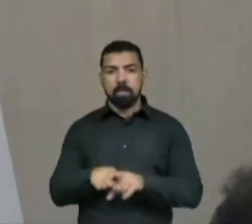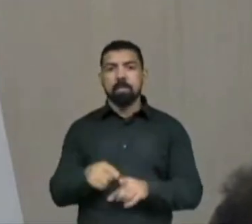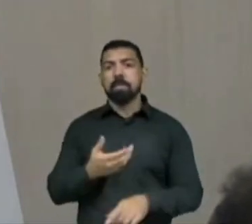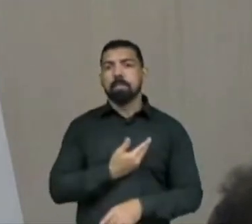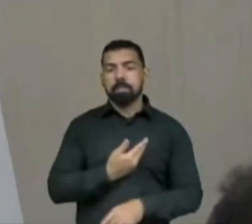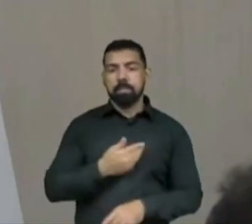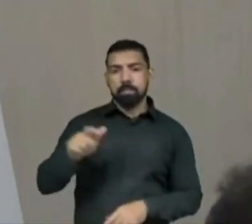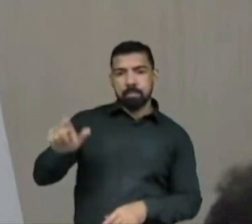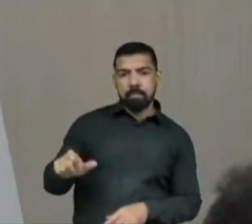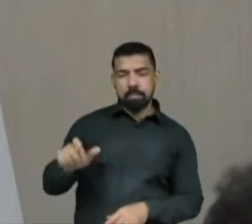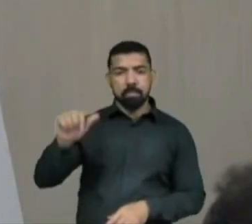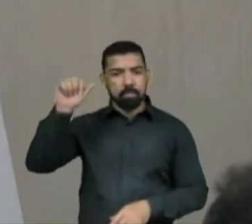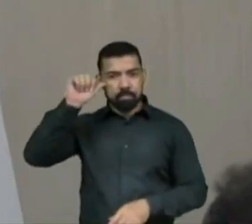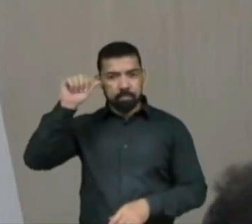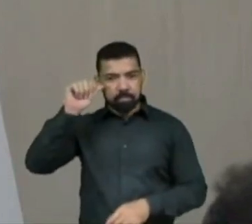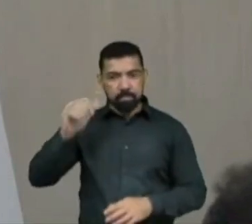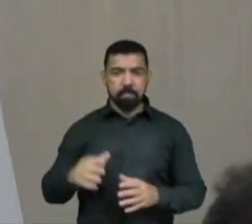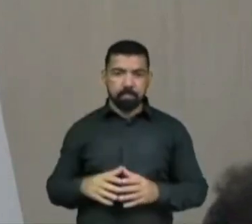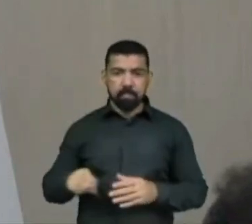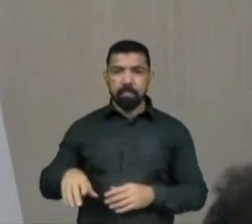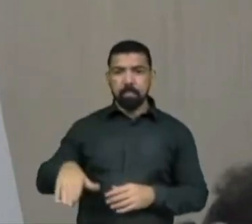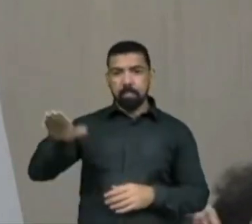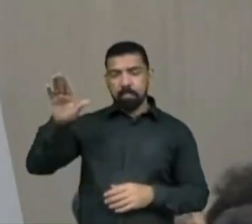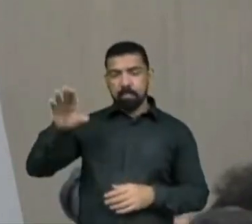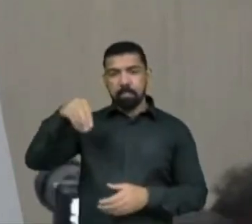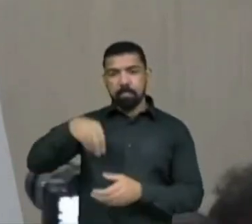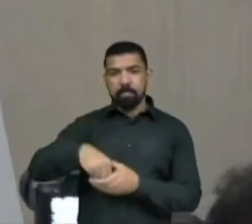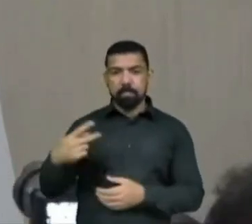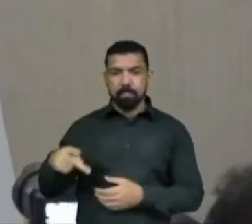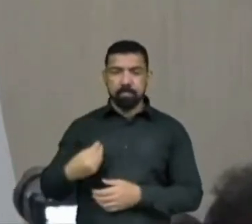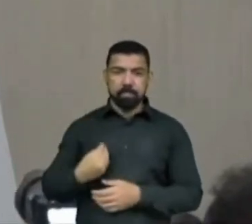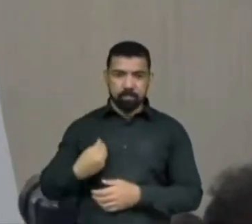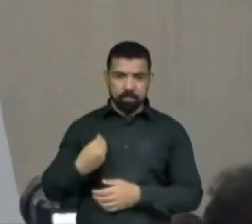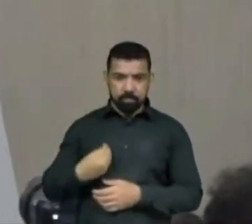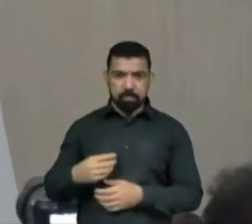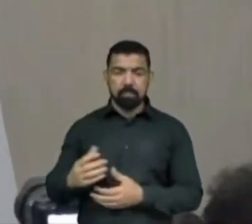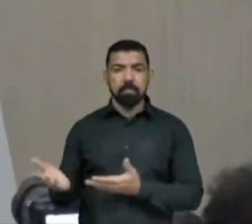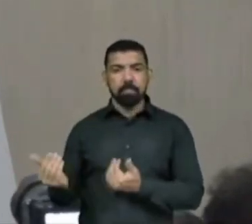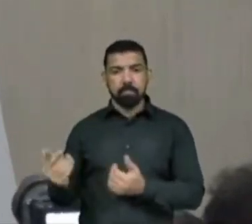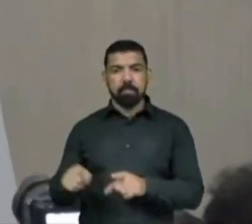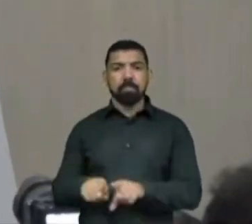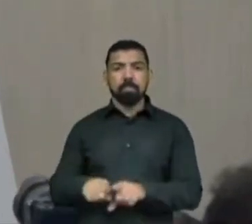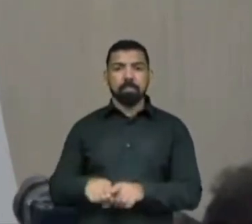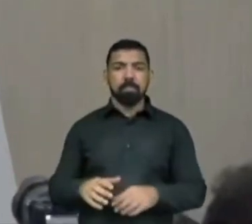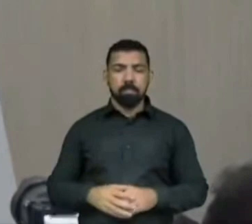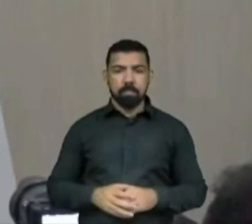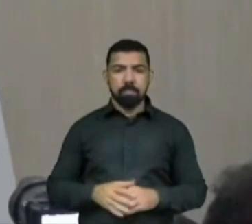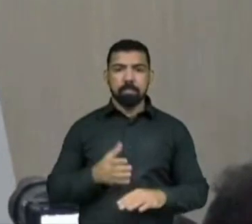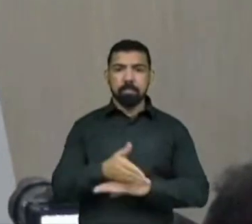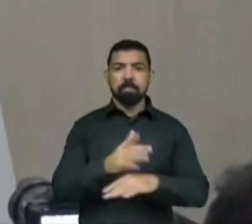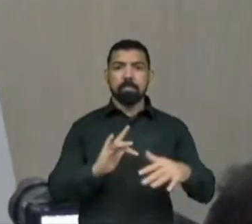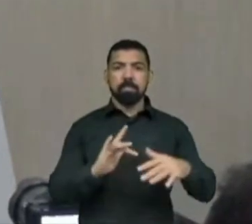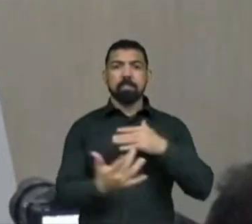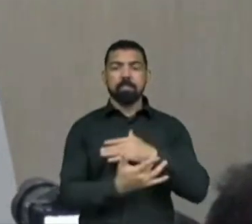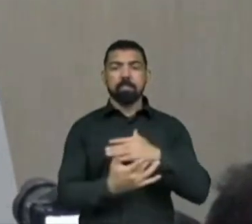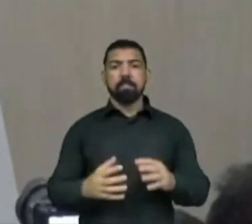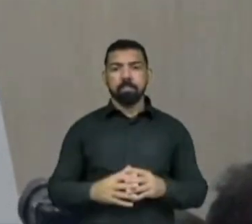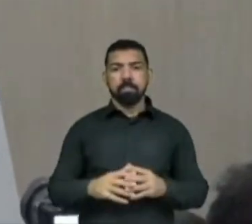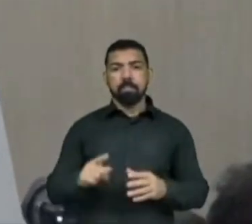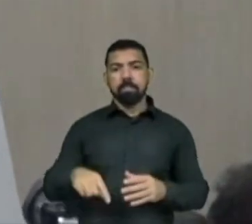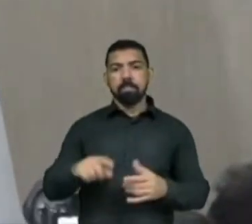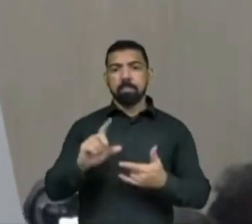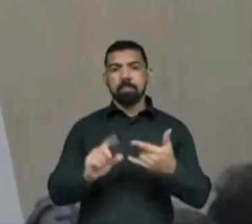André Fernandes. André cresceu na sua puberdade, na sua adolescência, entrou nas redes sociais como um dos YouTubers